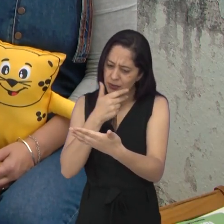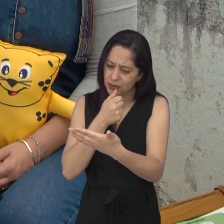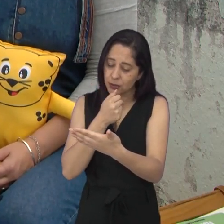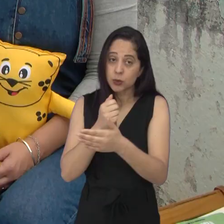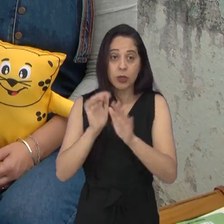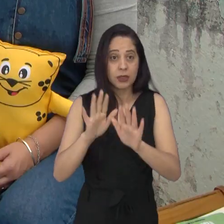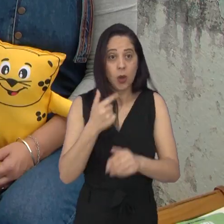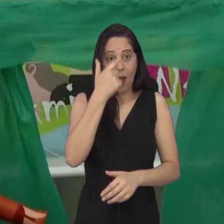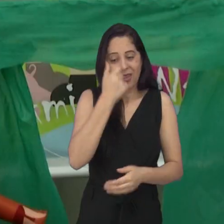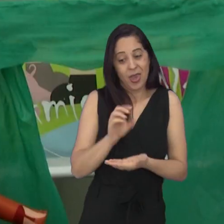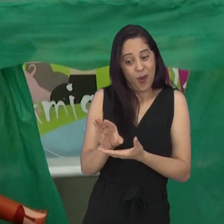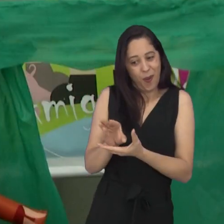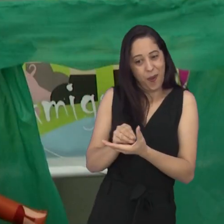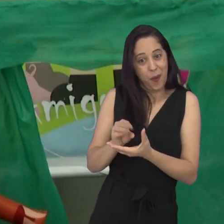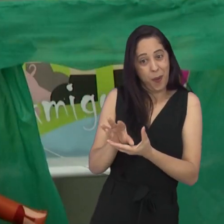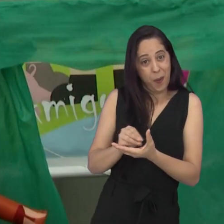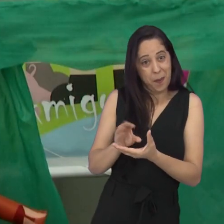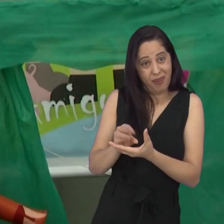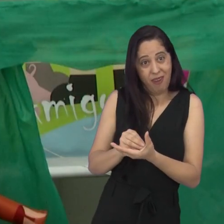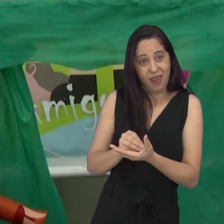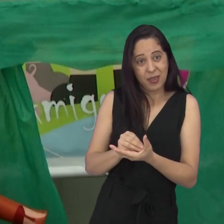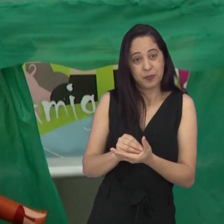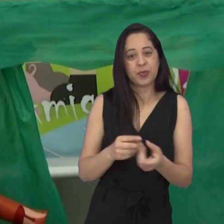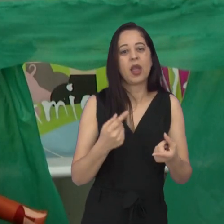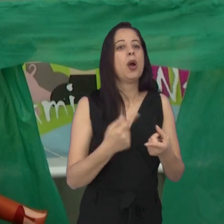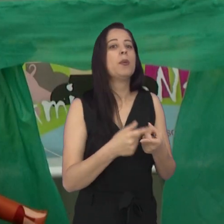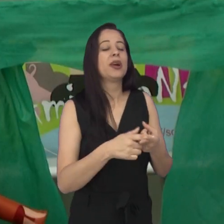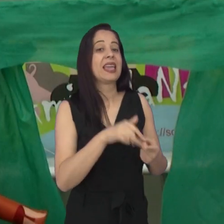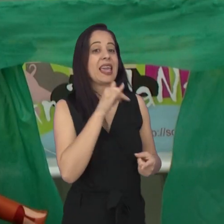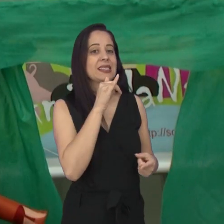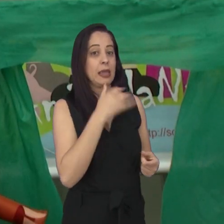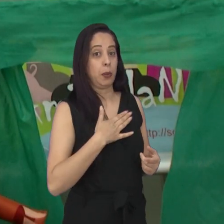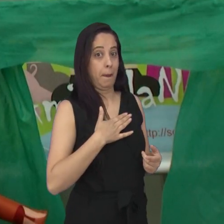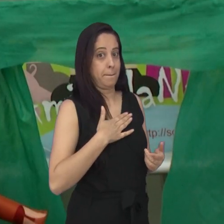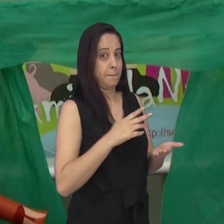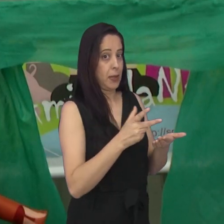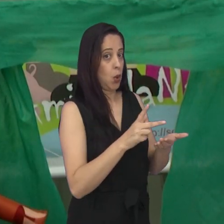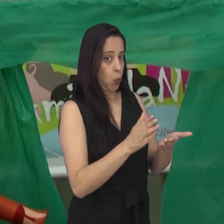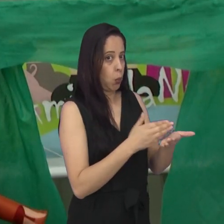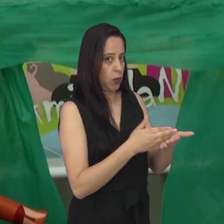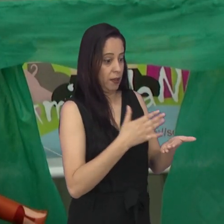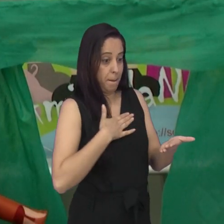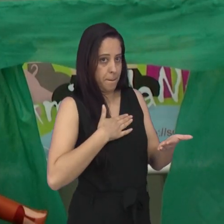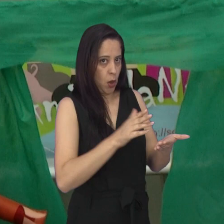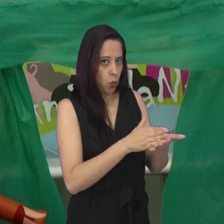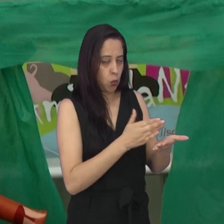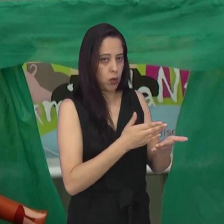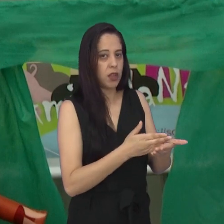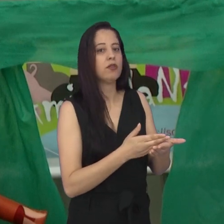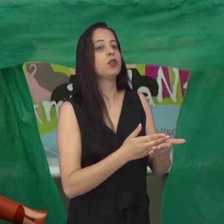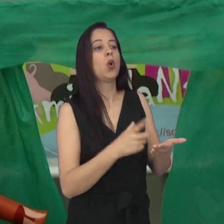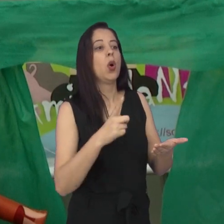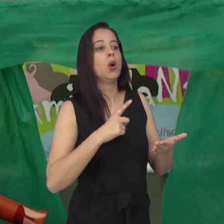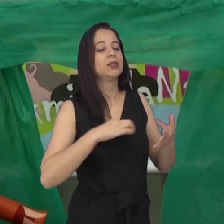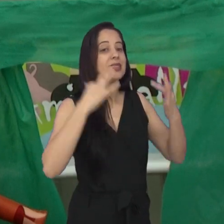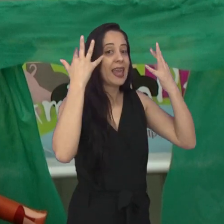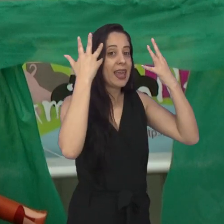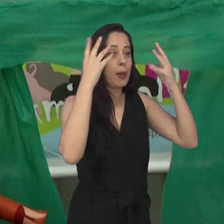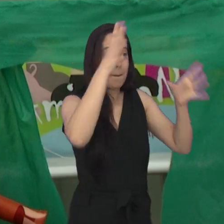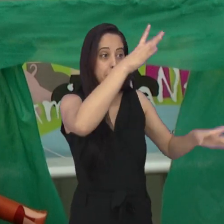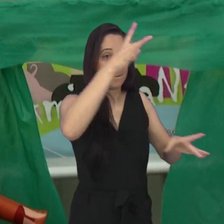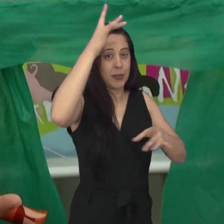eu coloco muito nas minhas historinhas, que é a fala para os animais. Então ele dá fala para o animal fala,